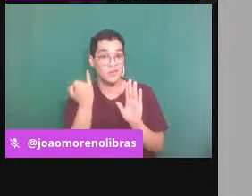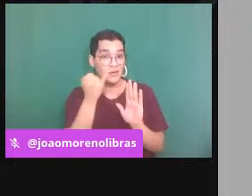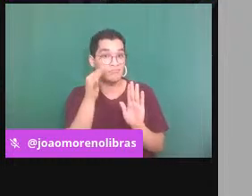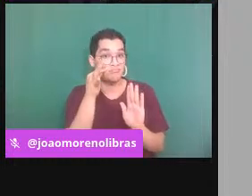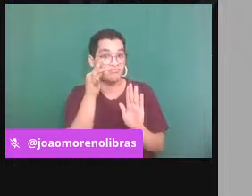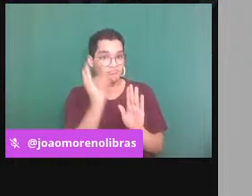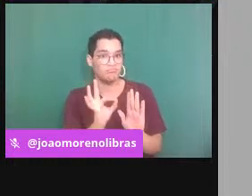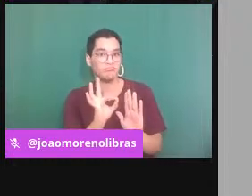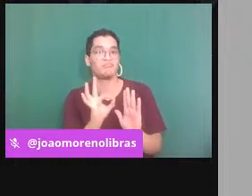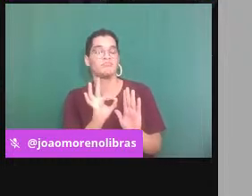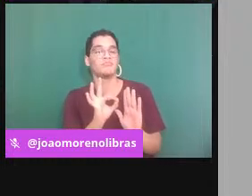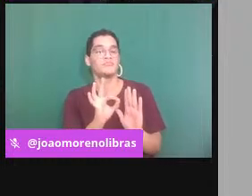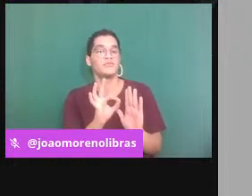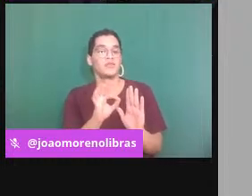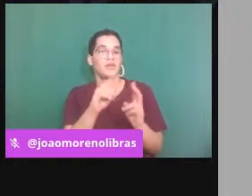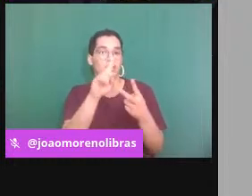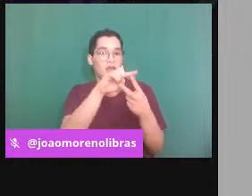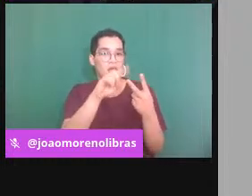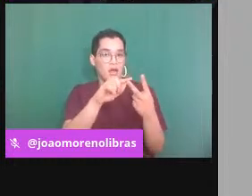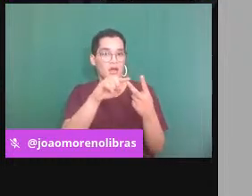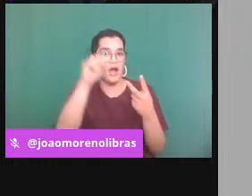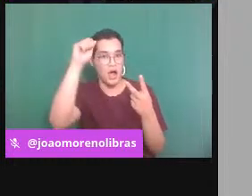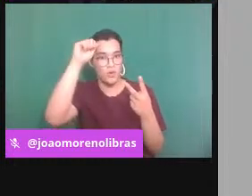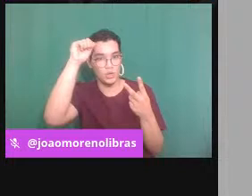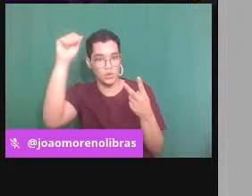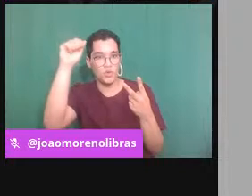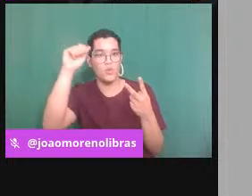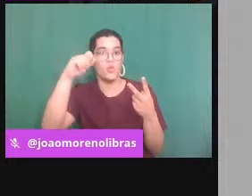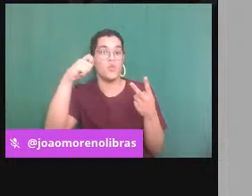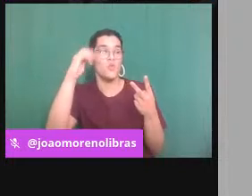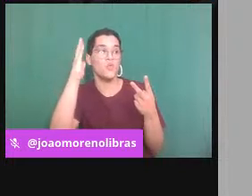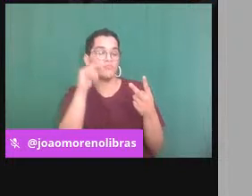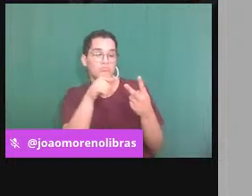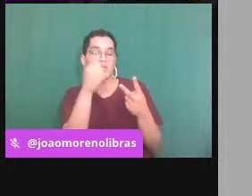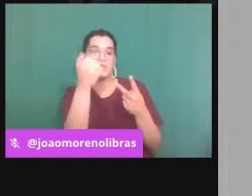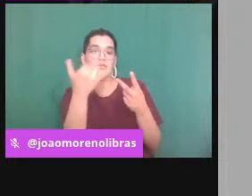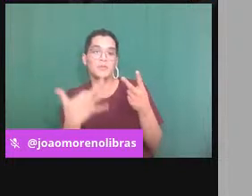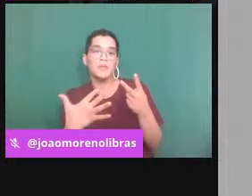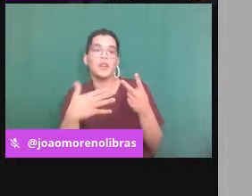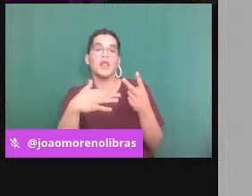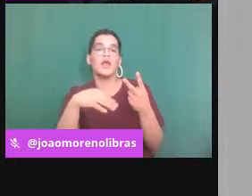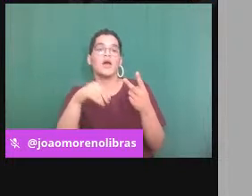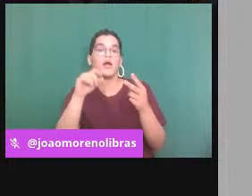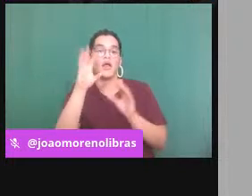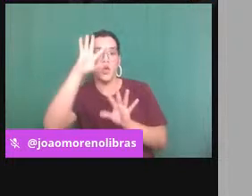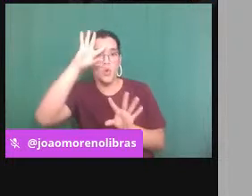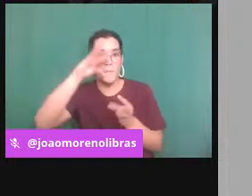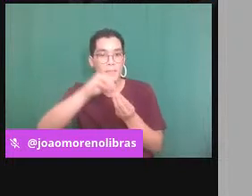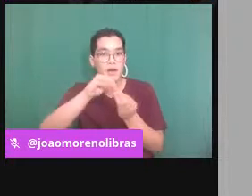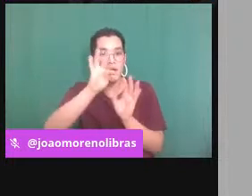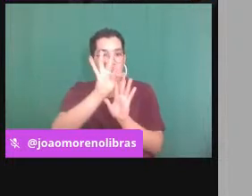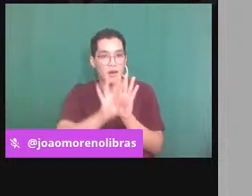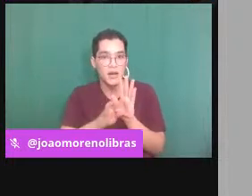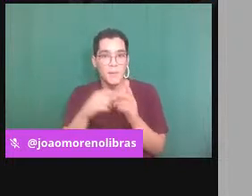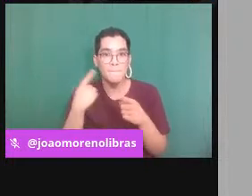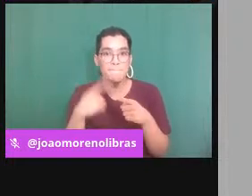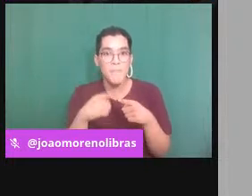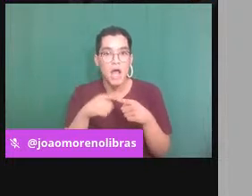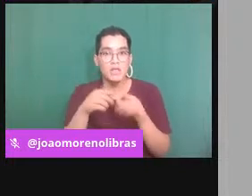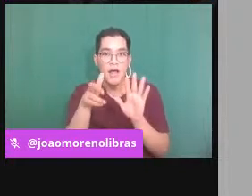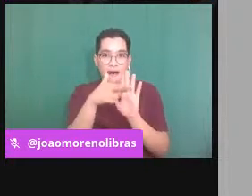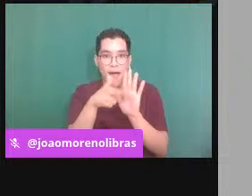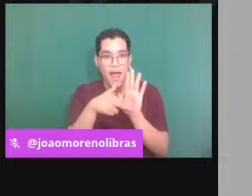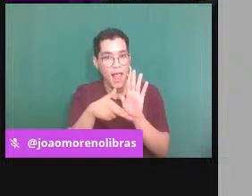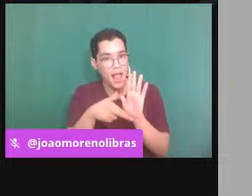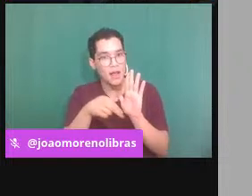para Koch, né, a compreensão de um texto obedece regras de interpretação pragmática, de modo que a coerência não se